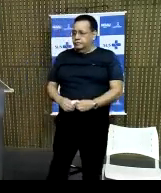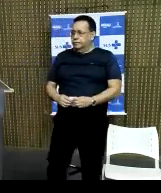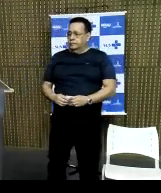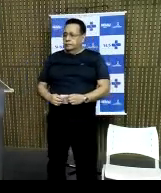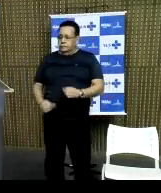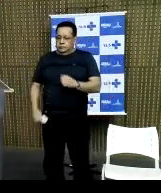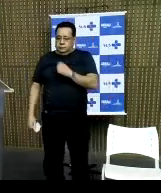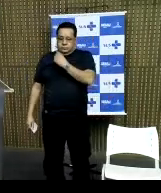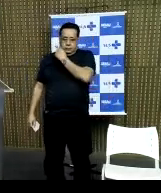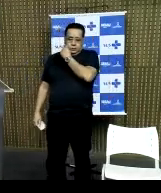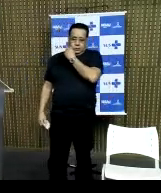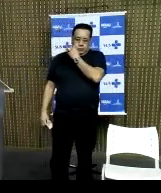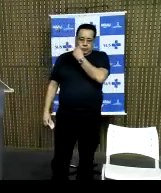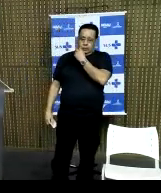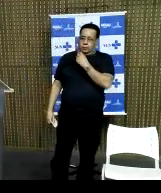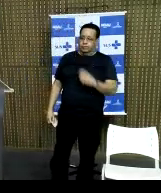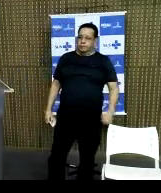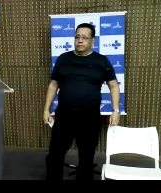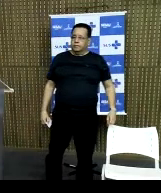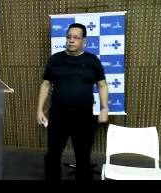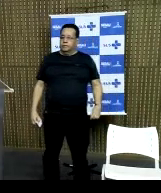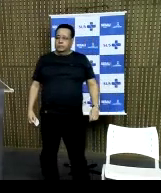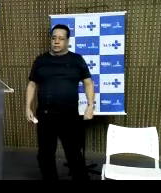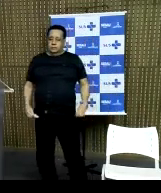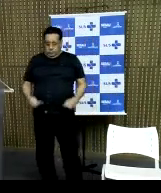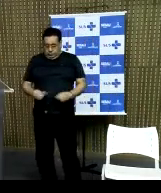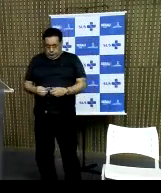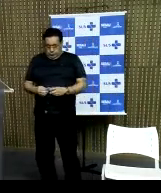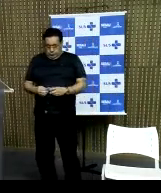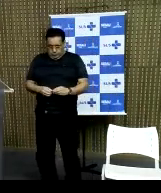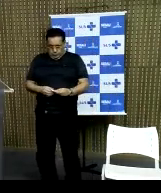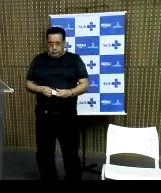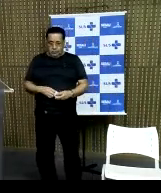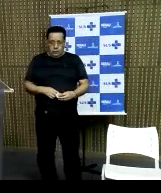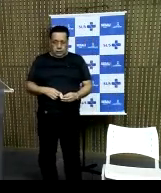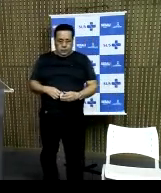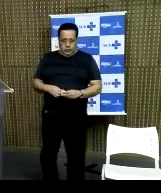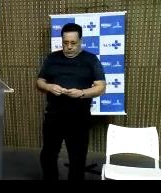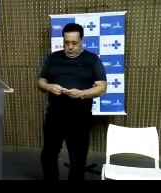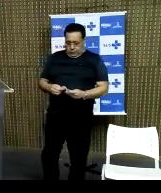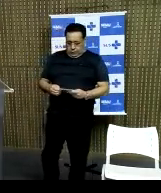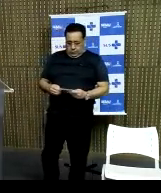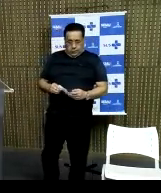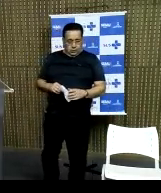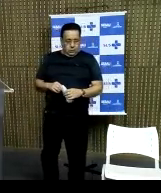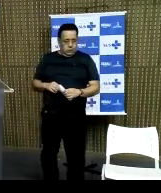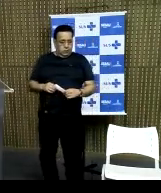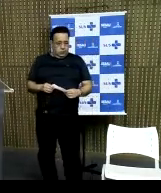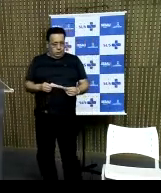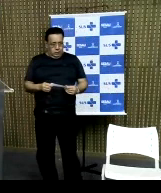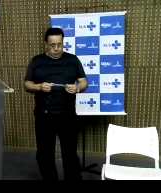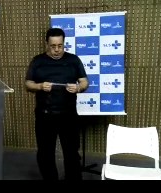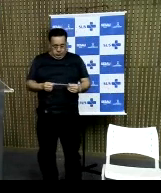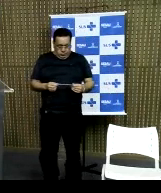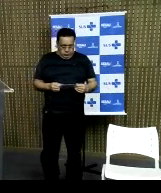Quanto às estratégias, dentre os indicadores, dentro do esperado, a gente escolheu a